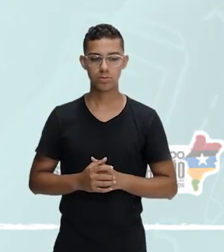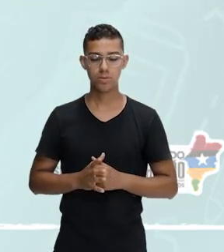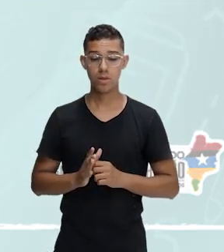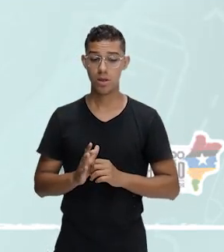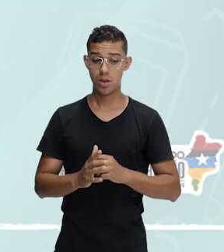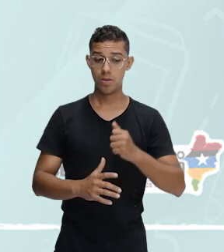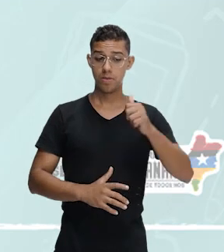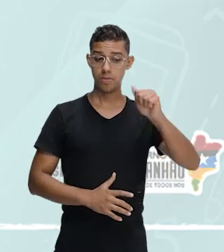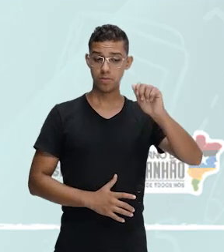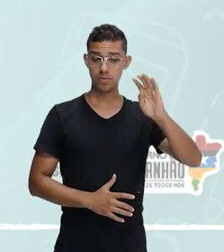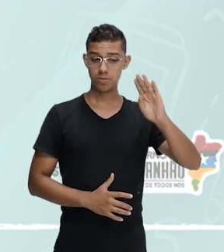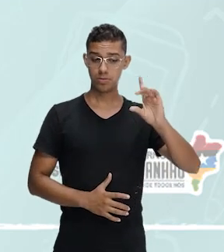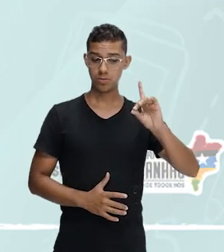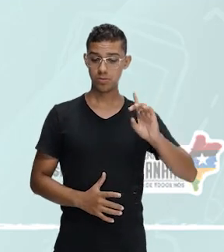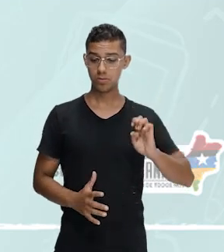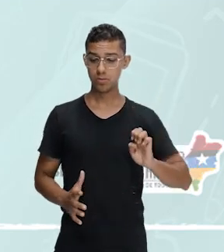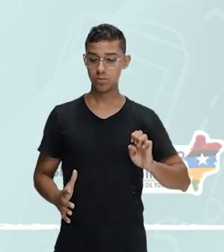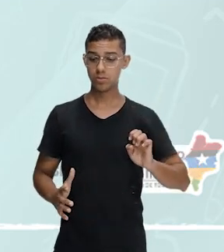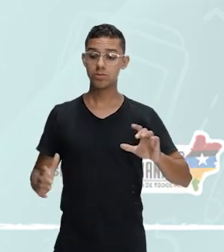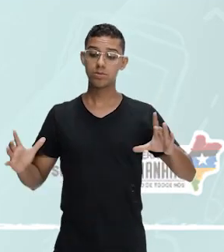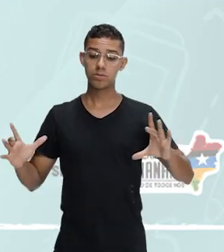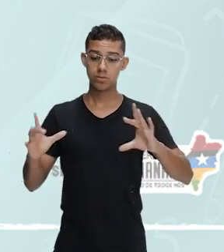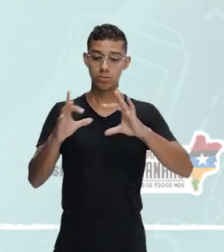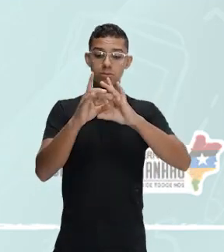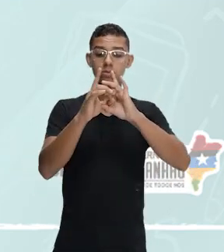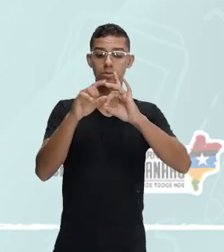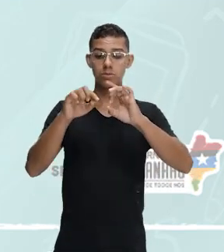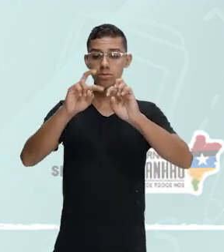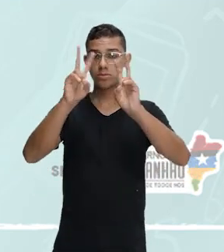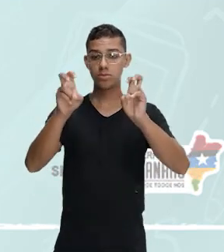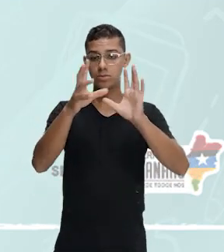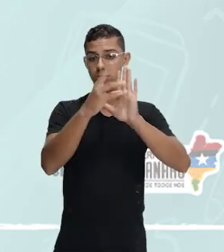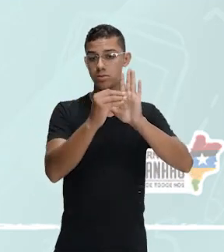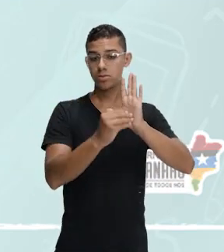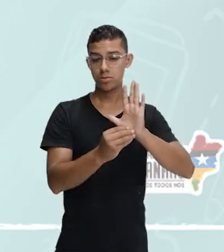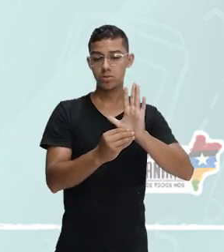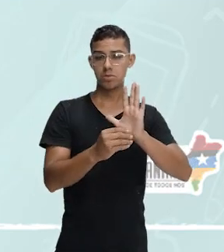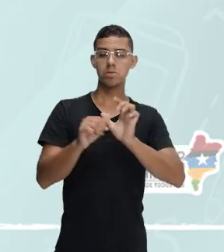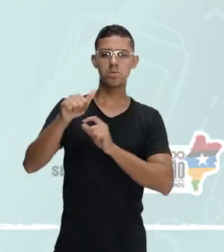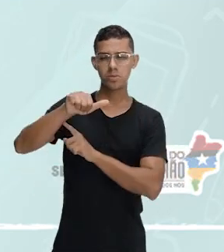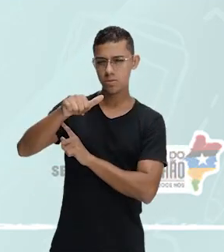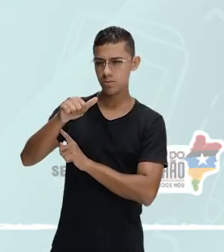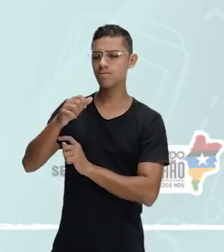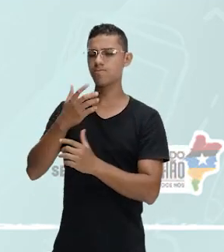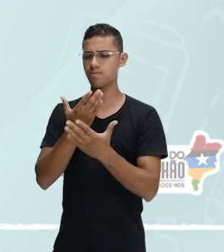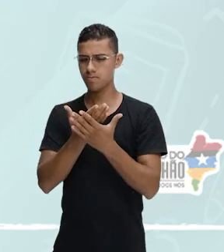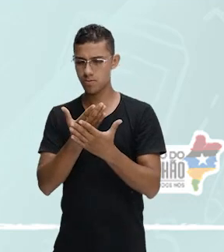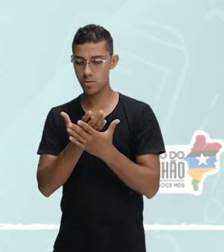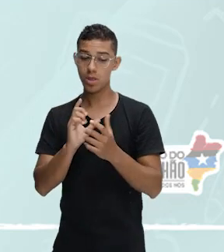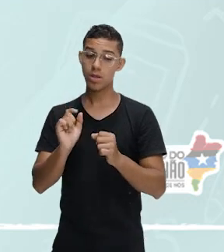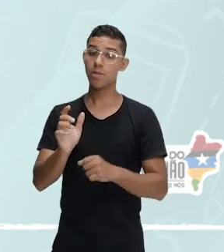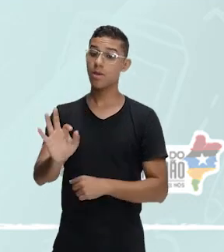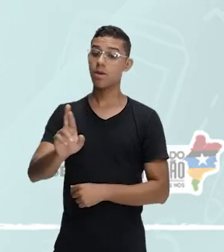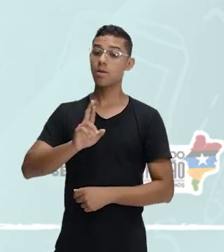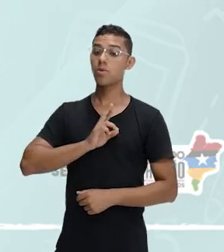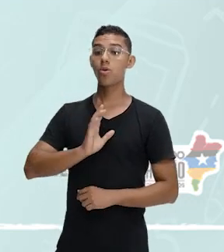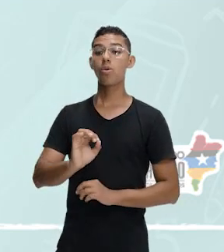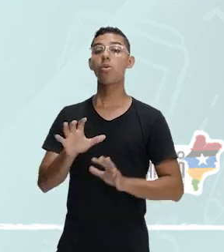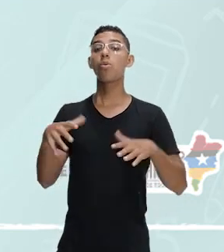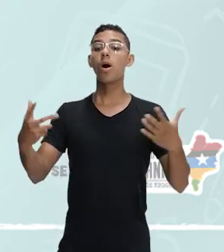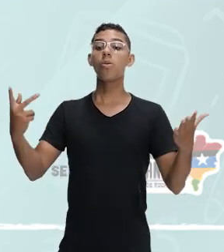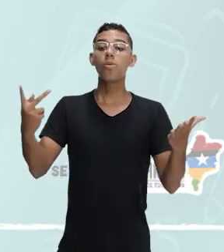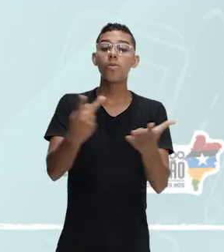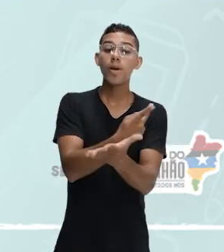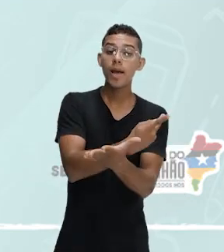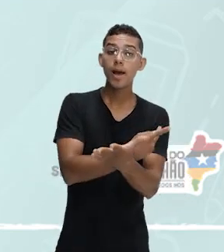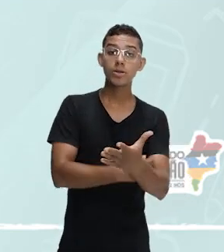estão relacionadas com esse assunto. Analise-as e assinale a incorreta. Olha só,